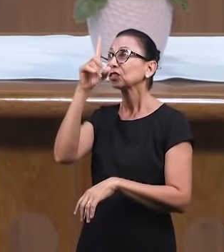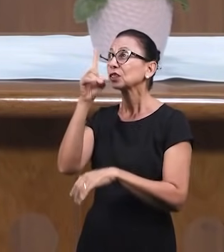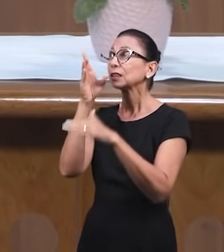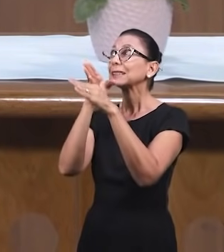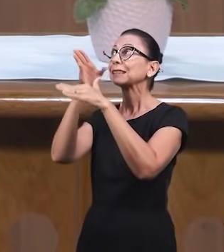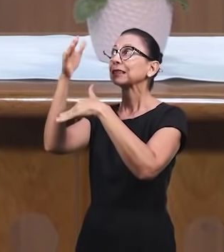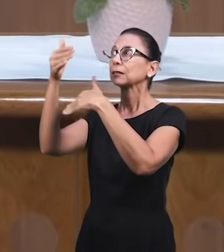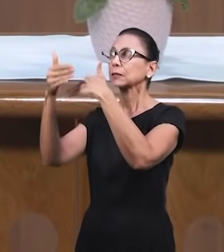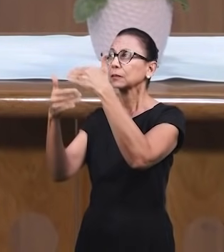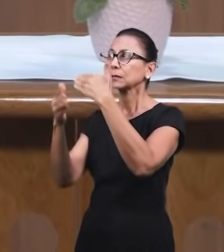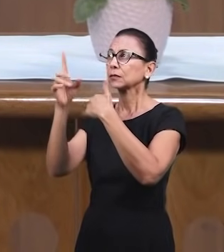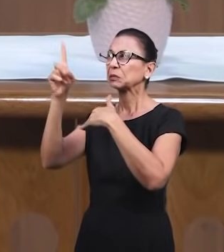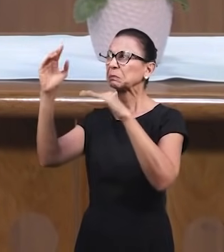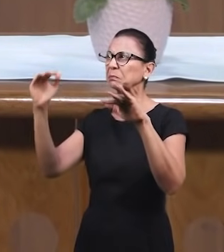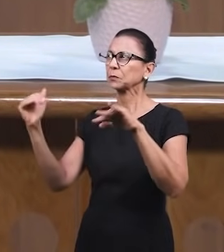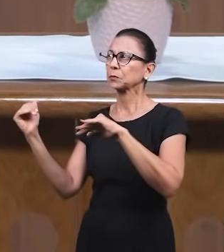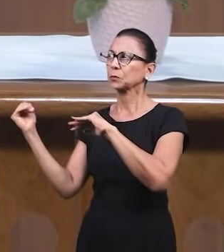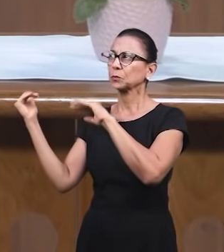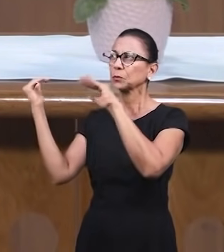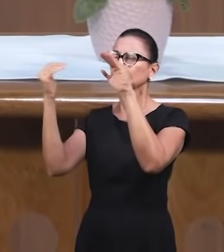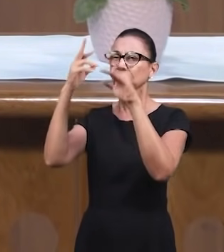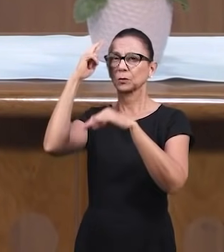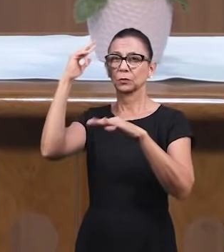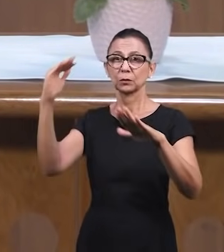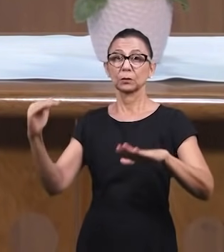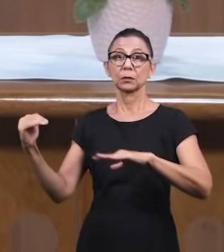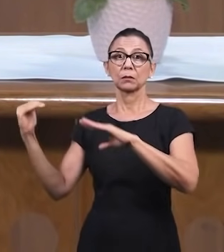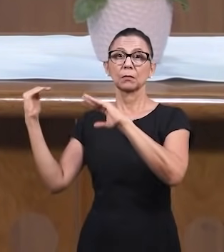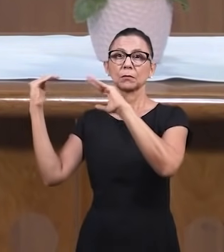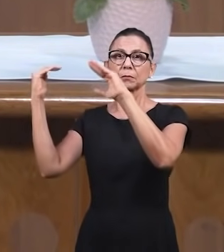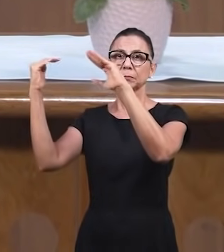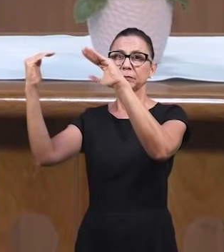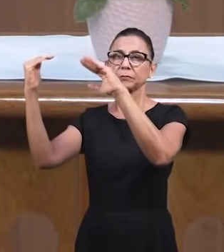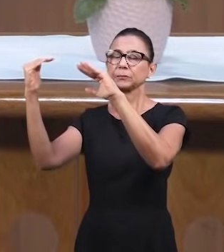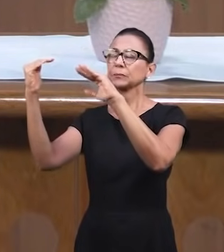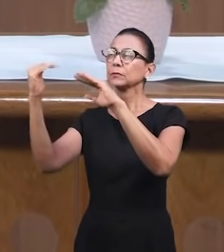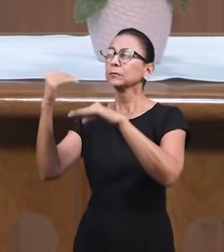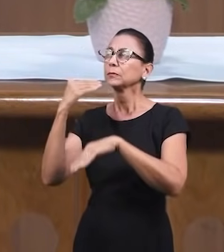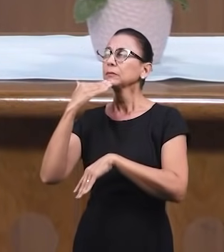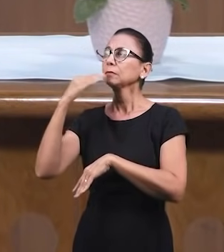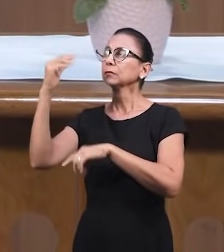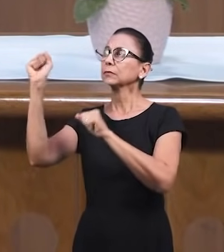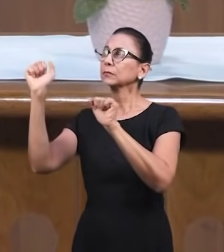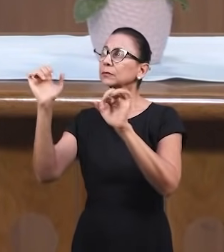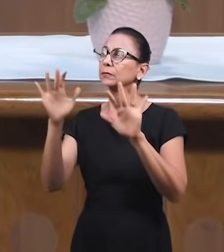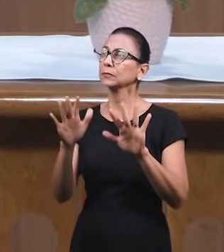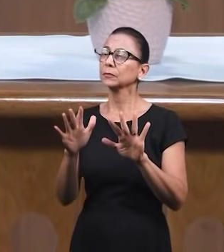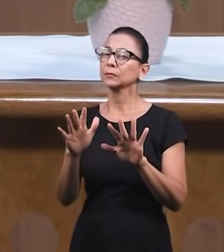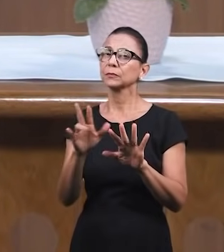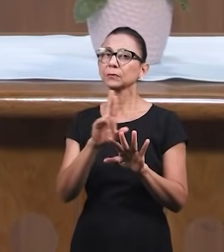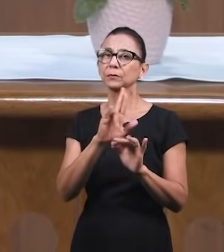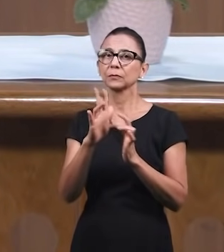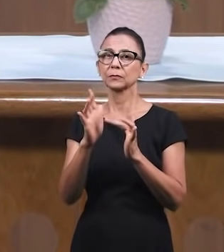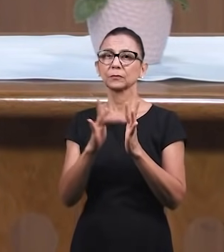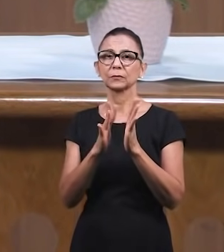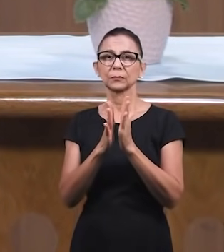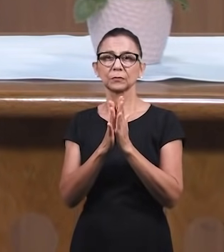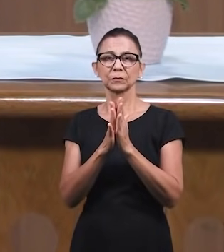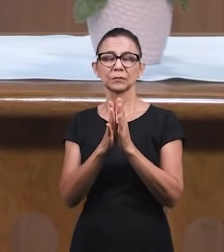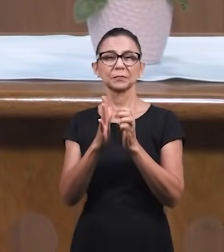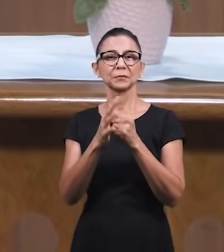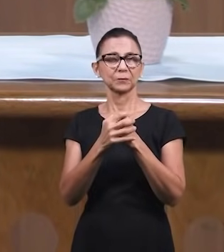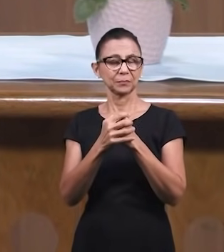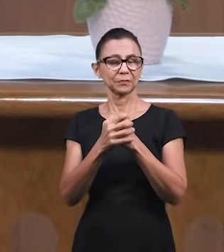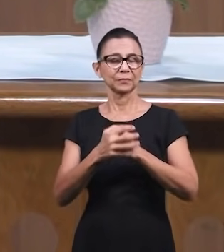presença, a presença do Deus dos deuses, do Senhor dos senhores. Assim pedimos, nos abençoa, é a oração que fazemos, em nome do